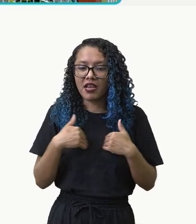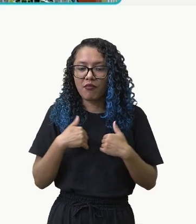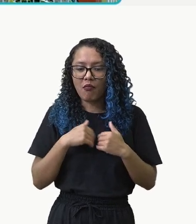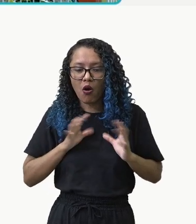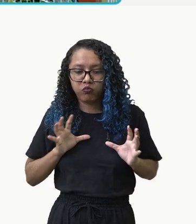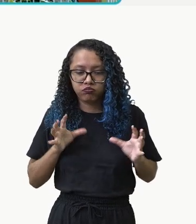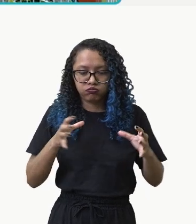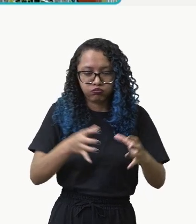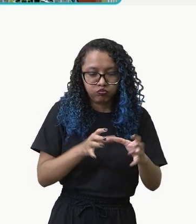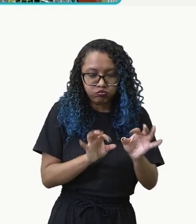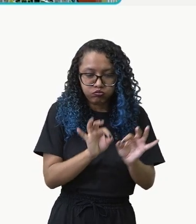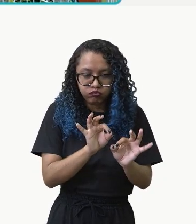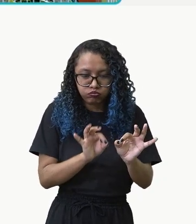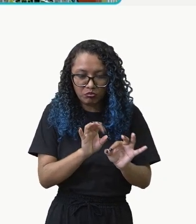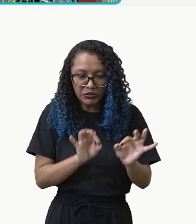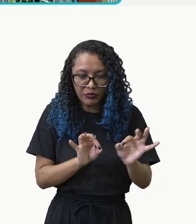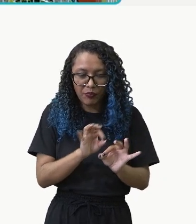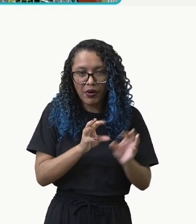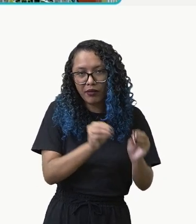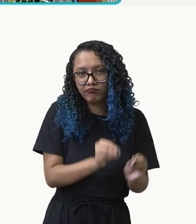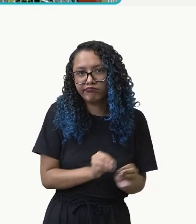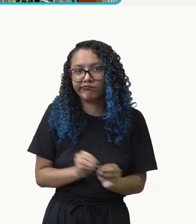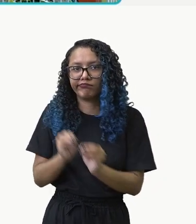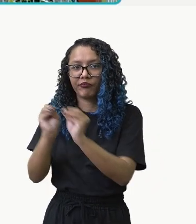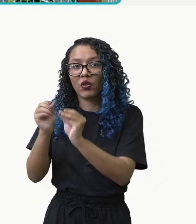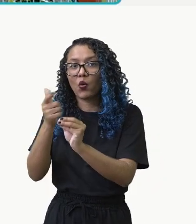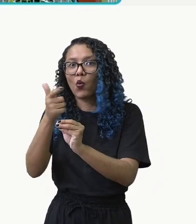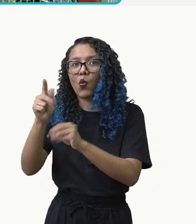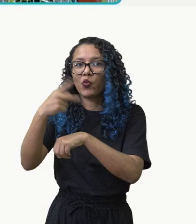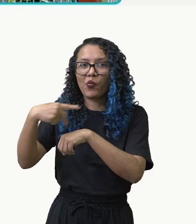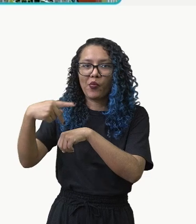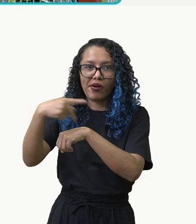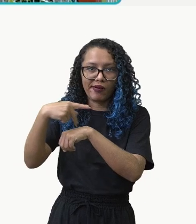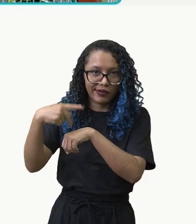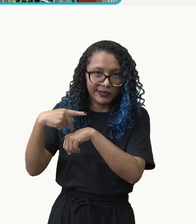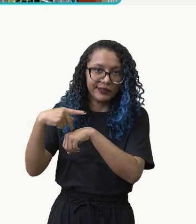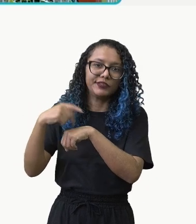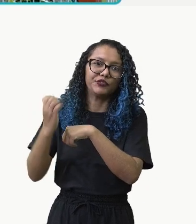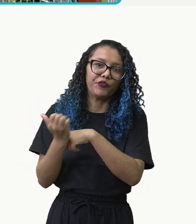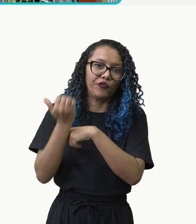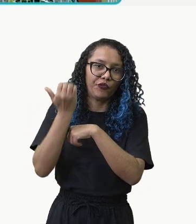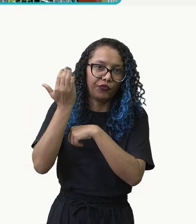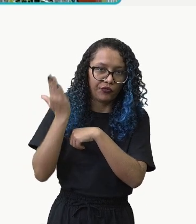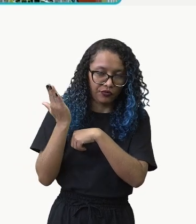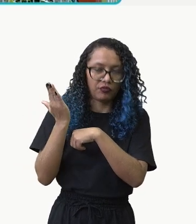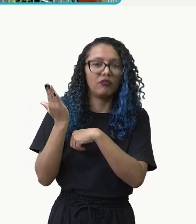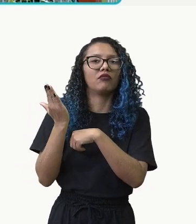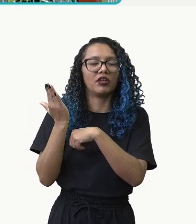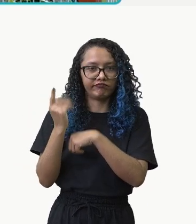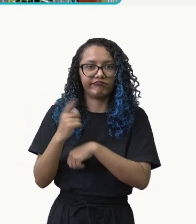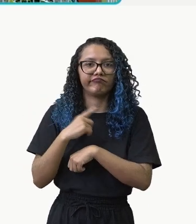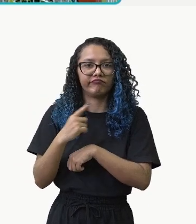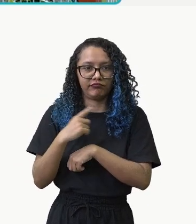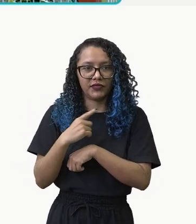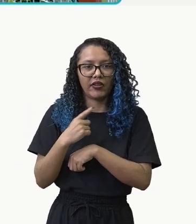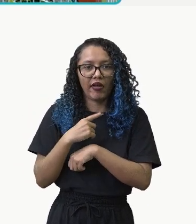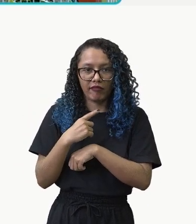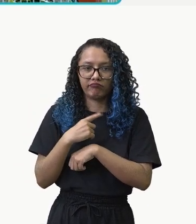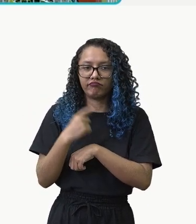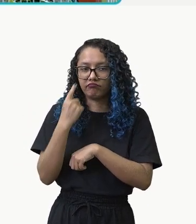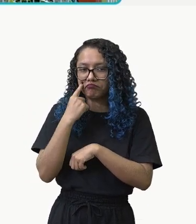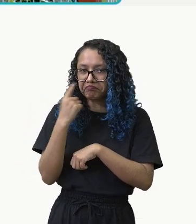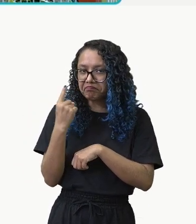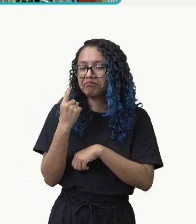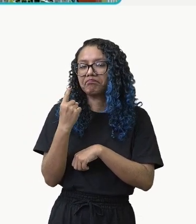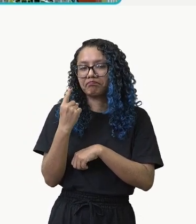enviado para outros lugares outros países do mundo para o exterior como como bem diz aqui o parágrafo né a